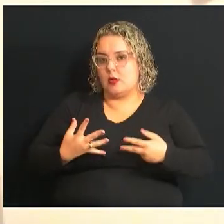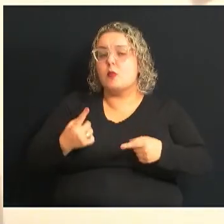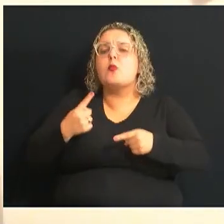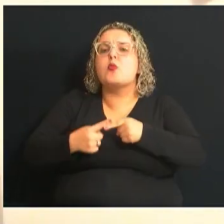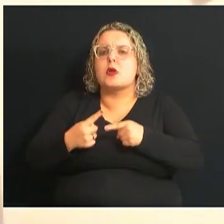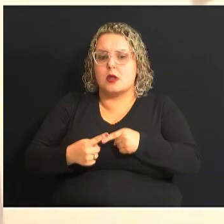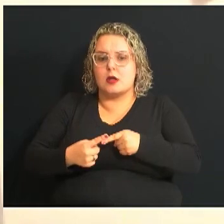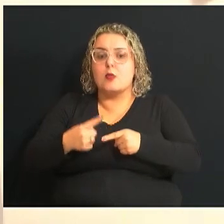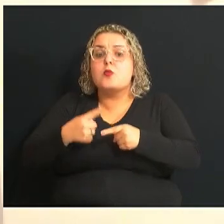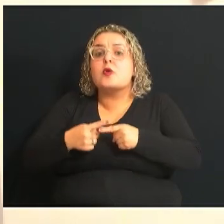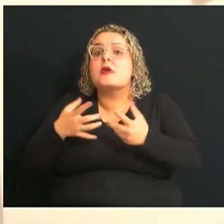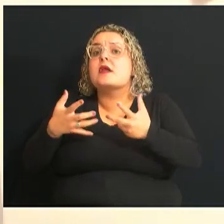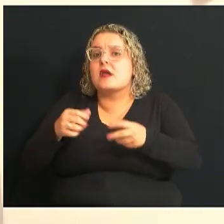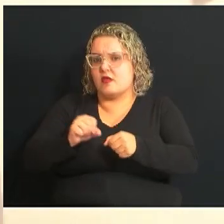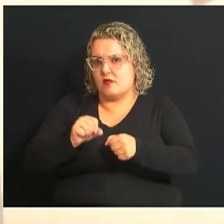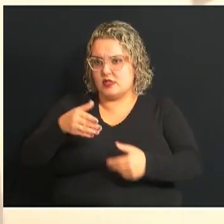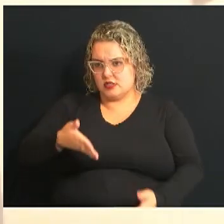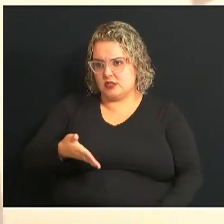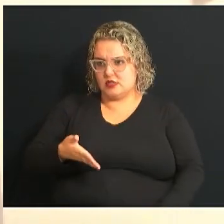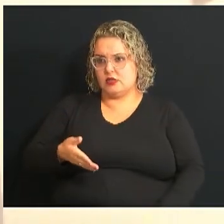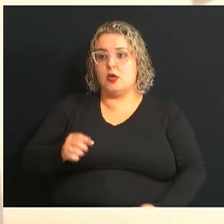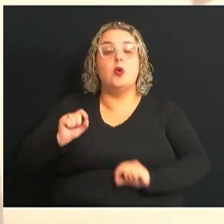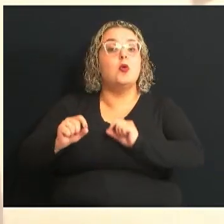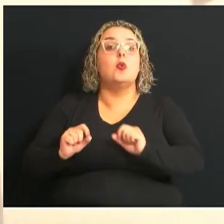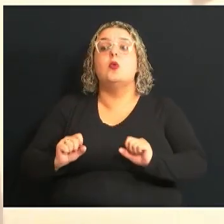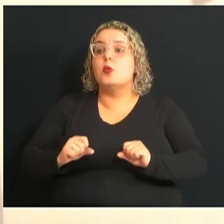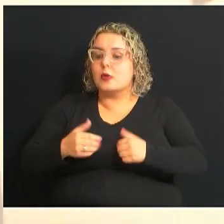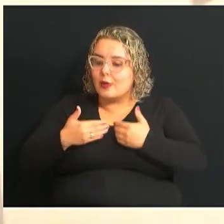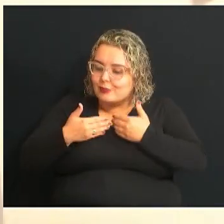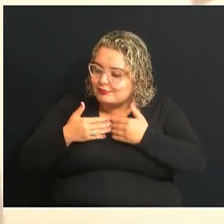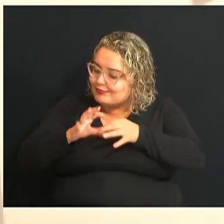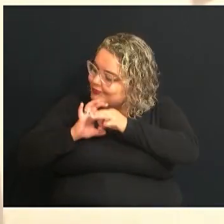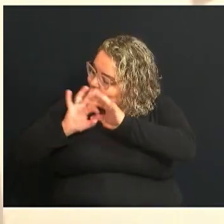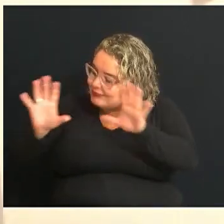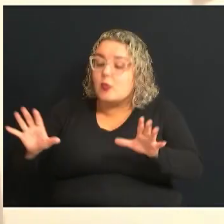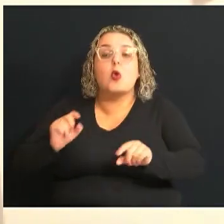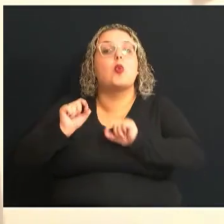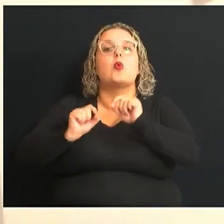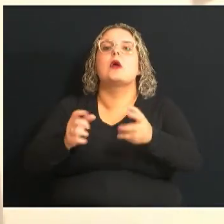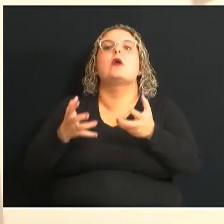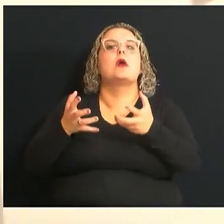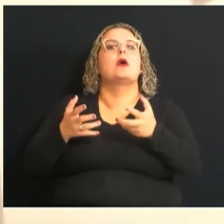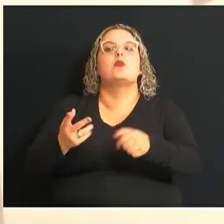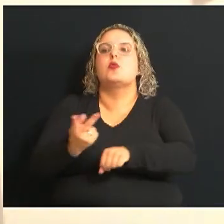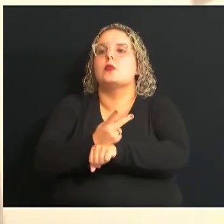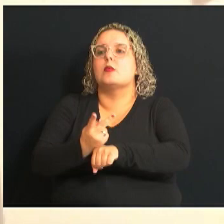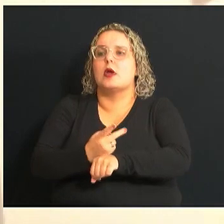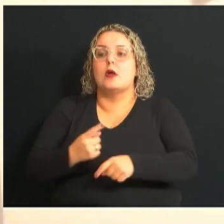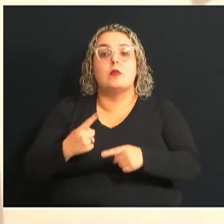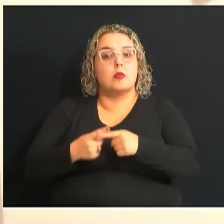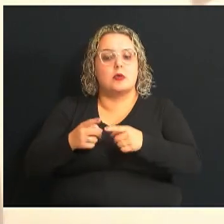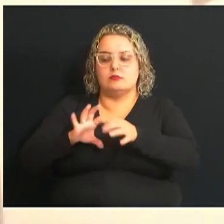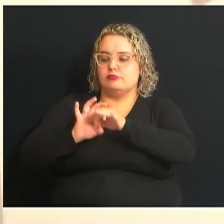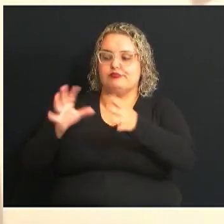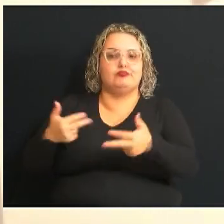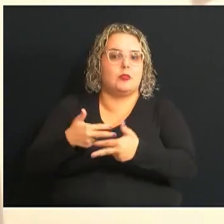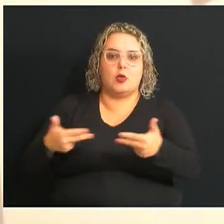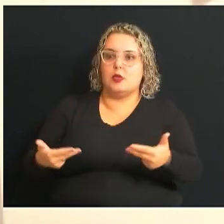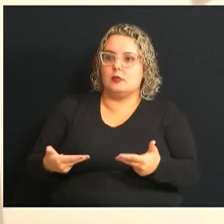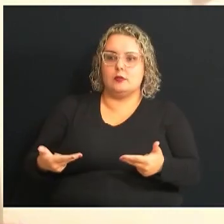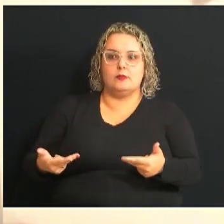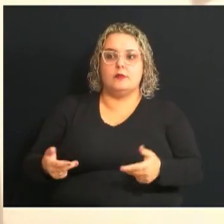eu quero fazer isso? O que eu estou disposto a abrir mão? O que eu quero buscar? Porque a gente abre mão de muita coisa, né? São muitas renúncias.